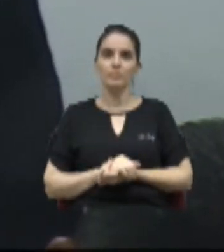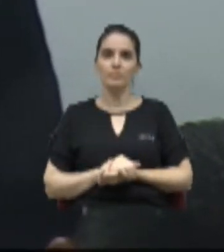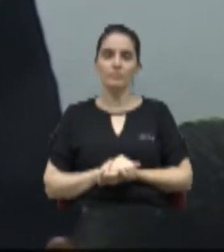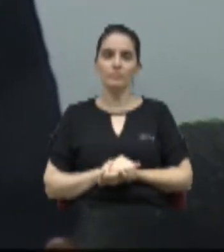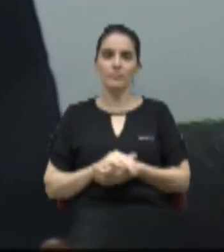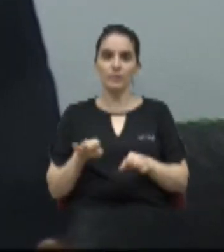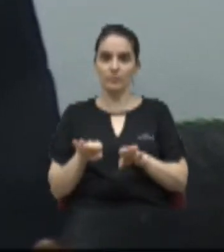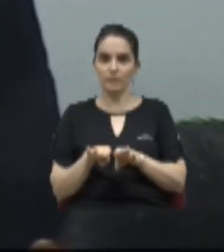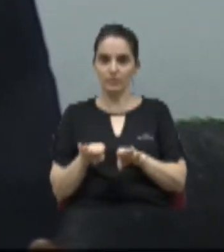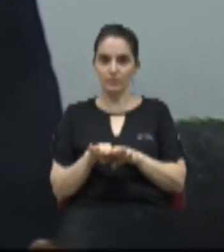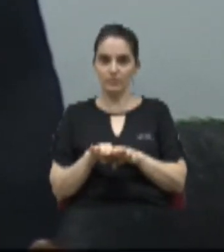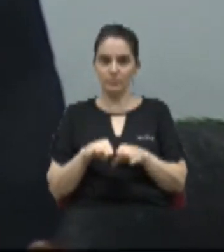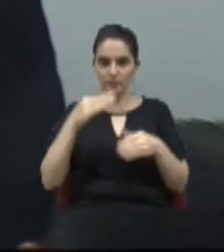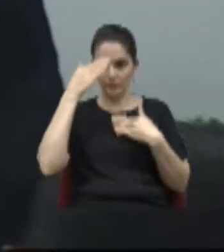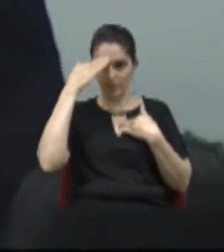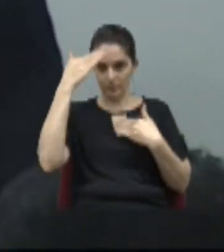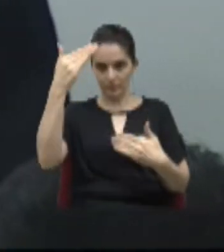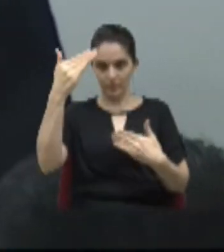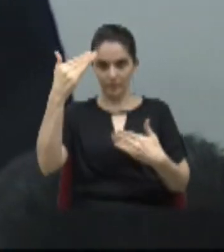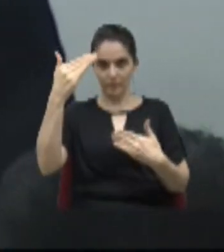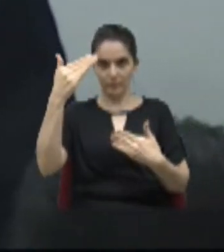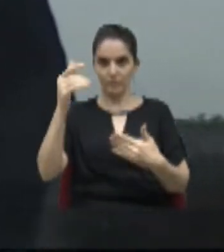agradecer ao cabo Paulo